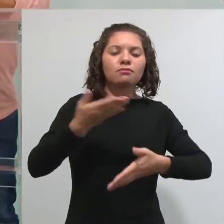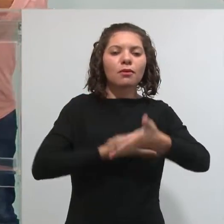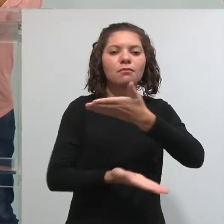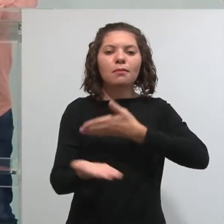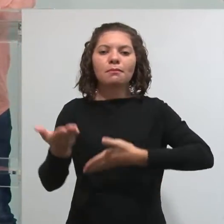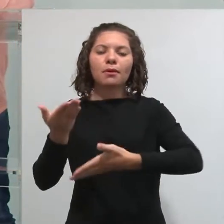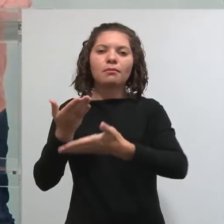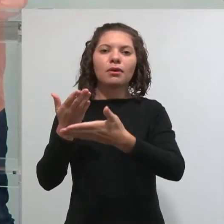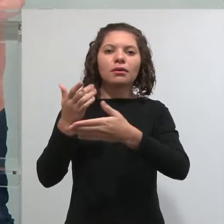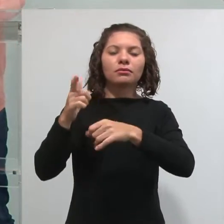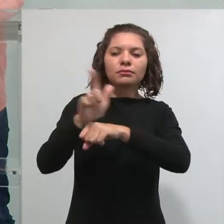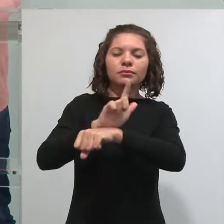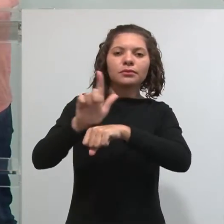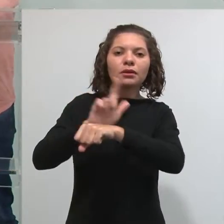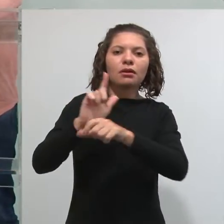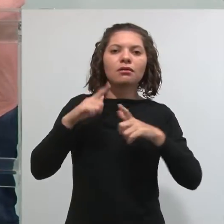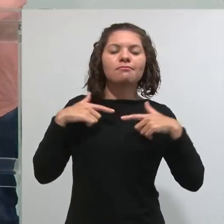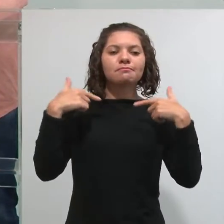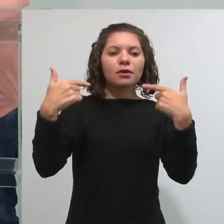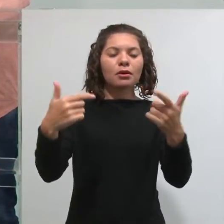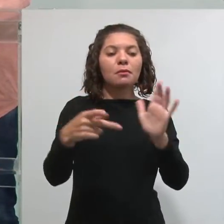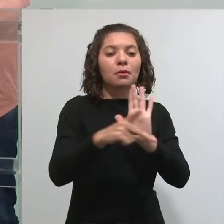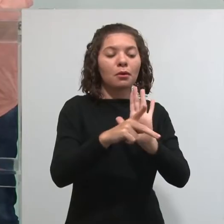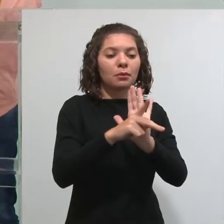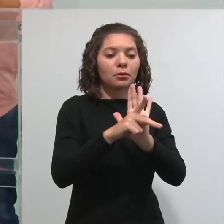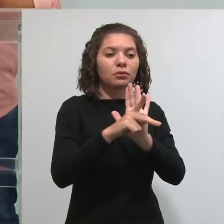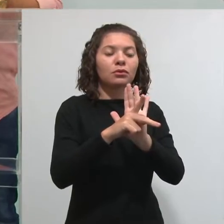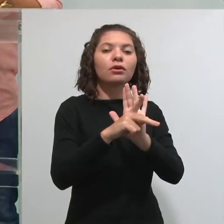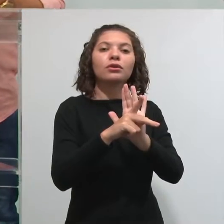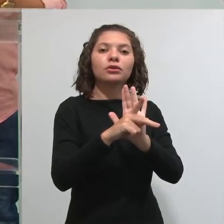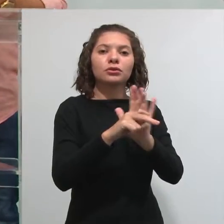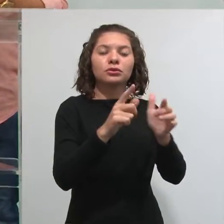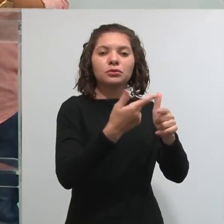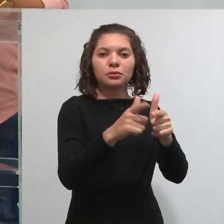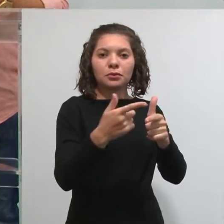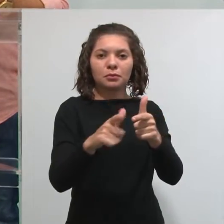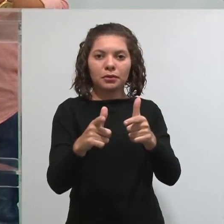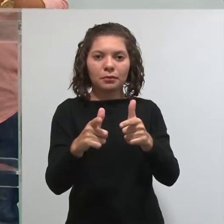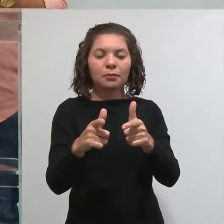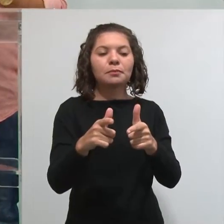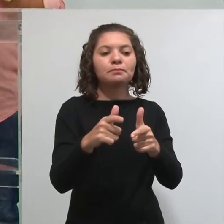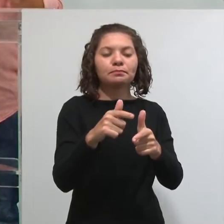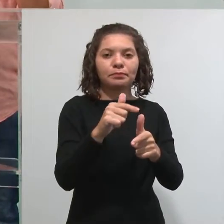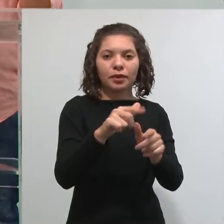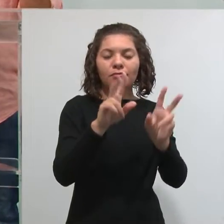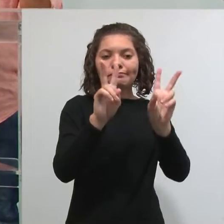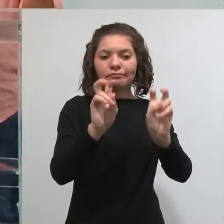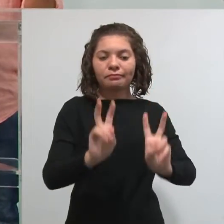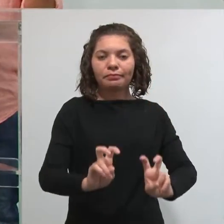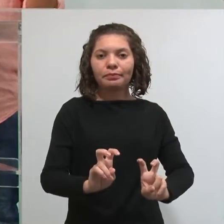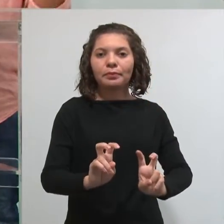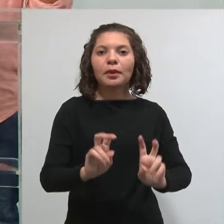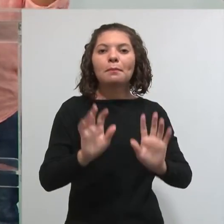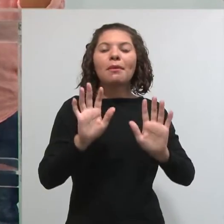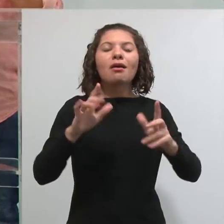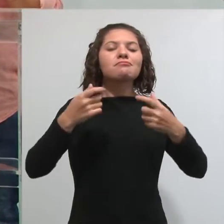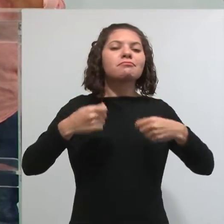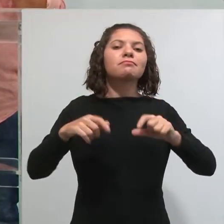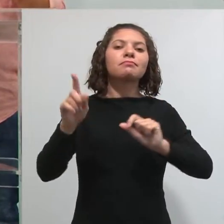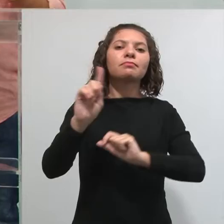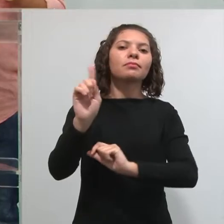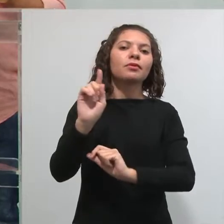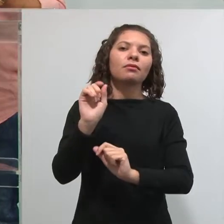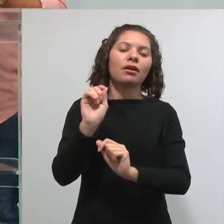ação governamental para um determinado problema relacionado com a sua atuação, que não é necessariamente um